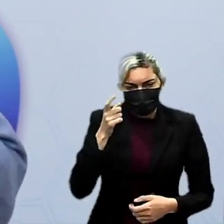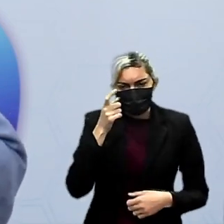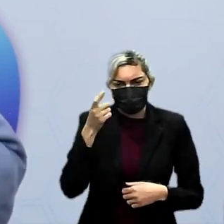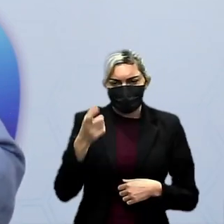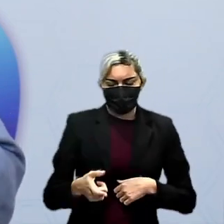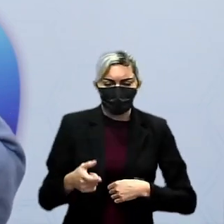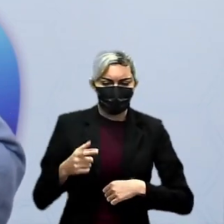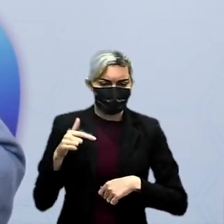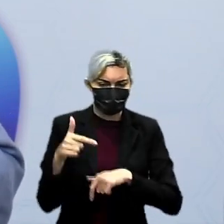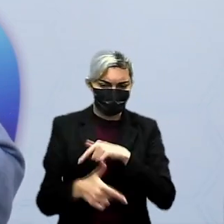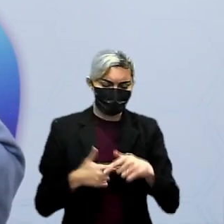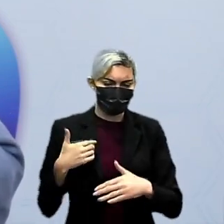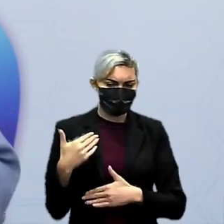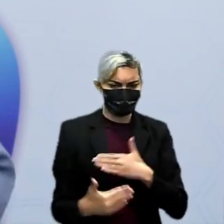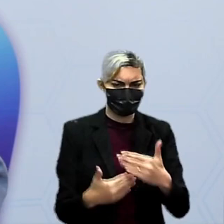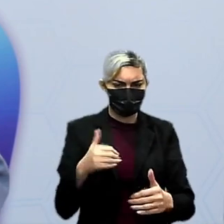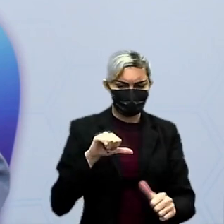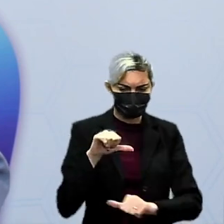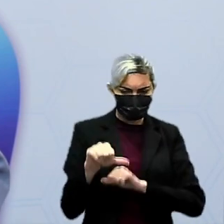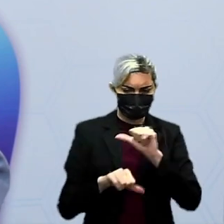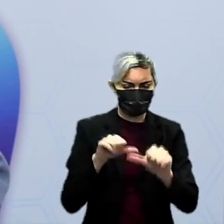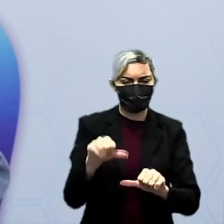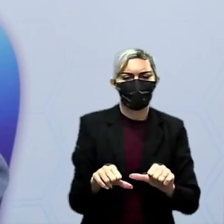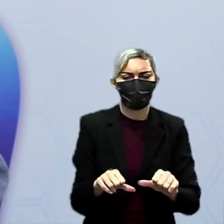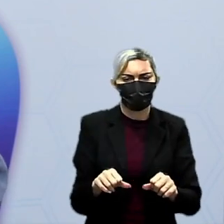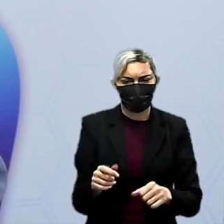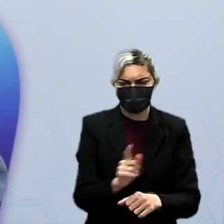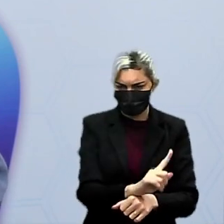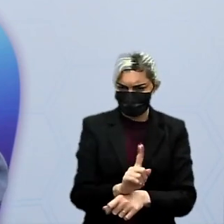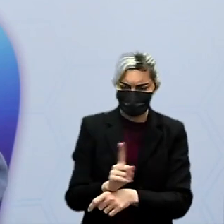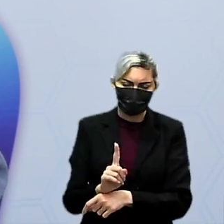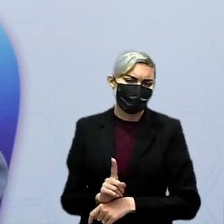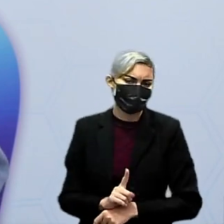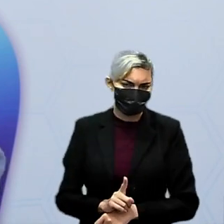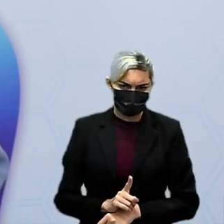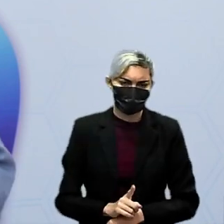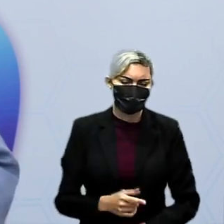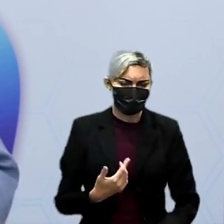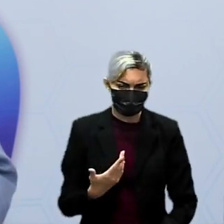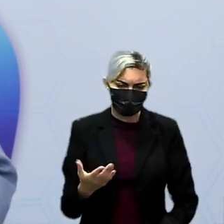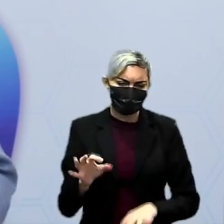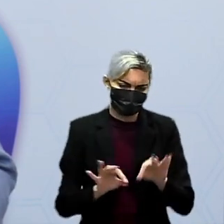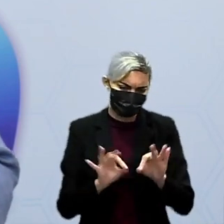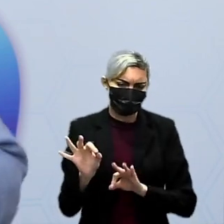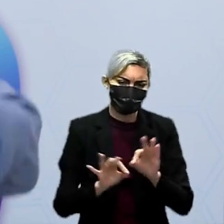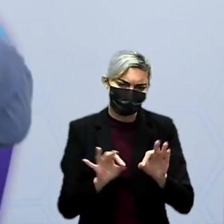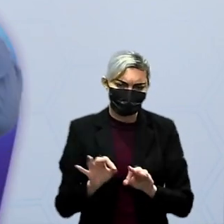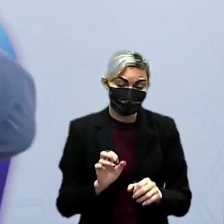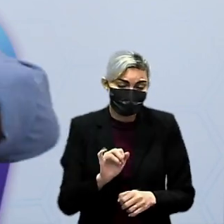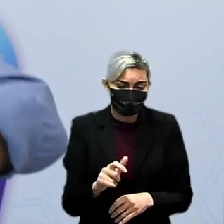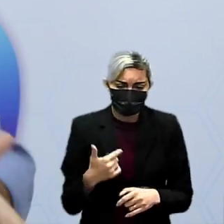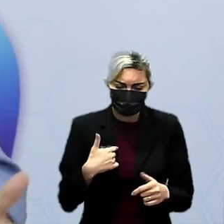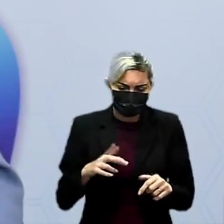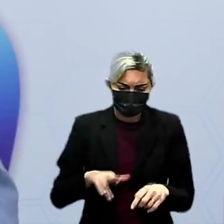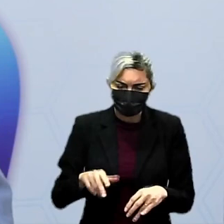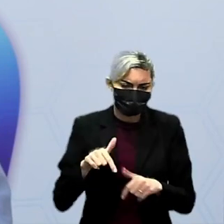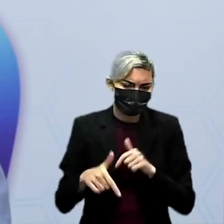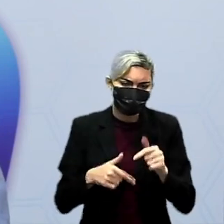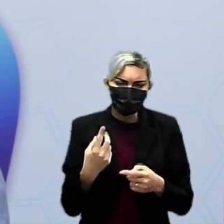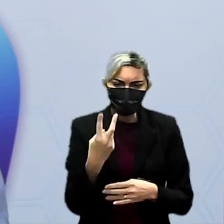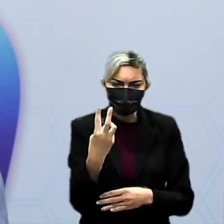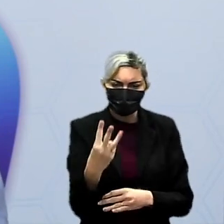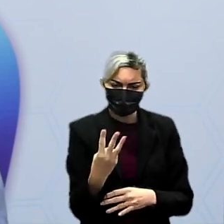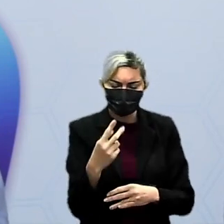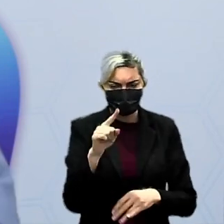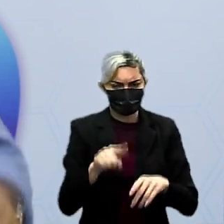interessante trabalhar num processo de mudança de gestão das organizações se eu não trabalhar os 3 níveis